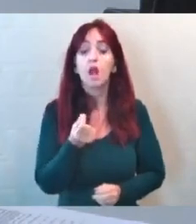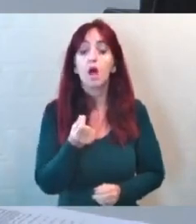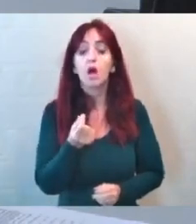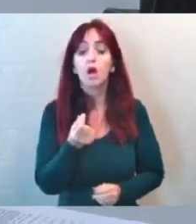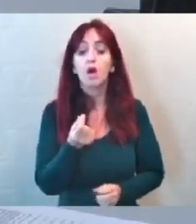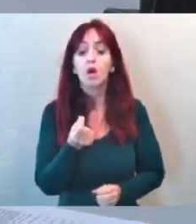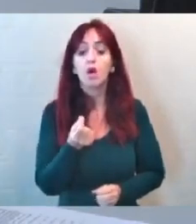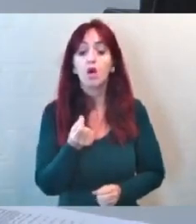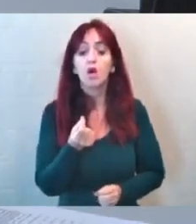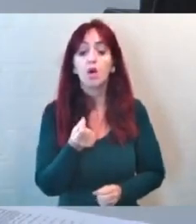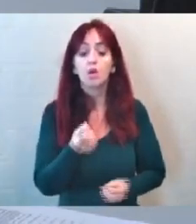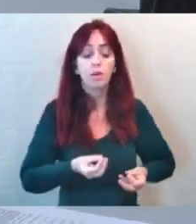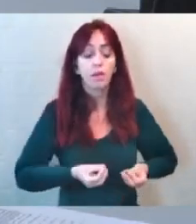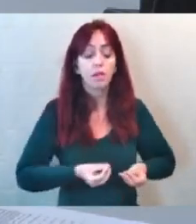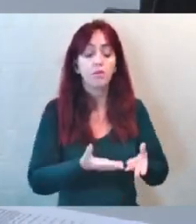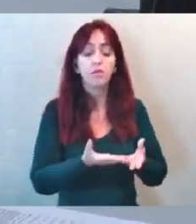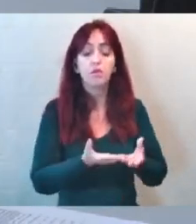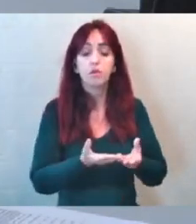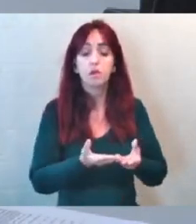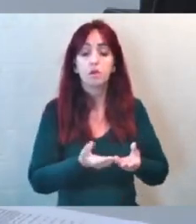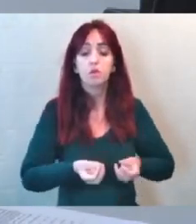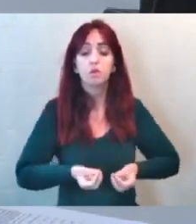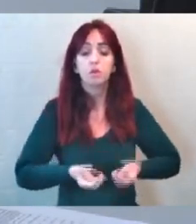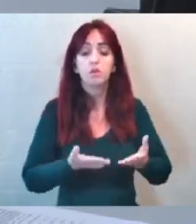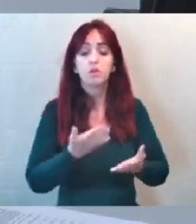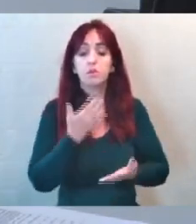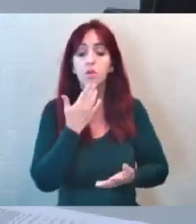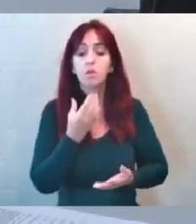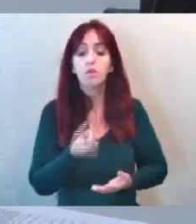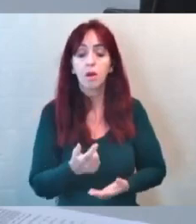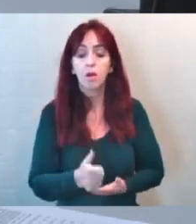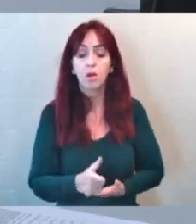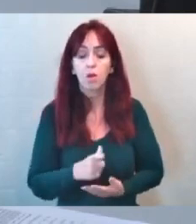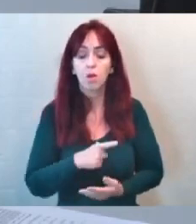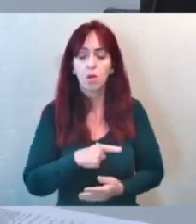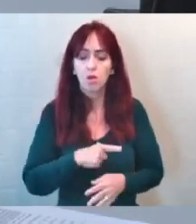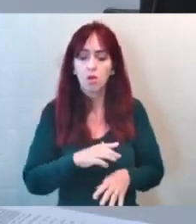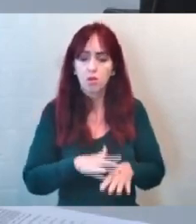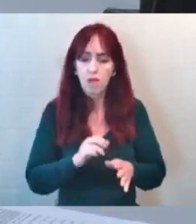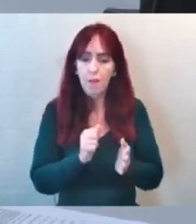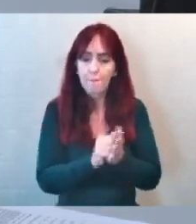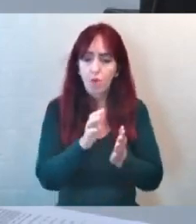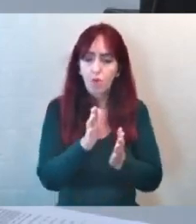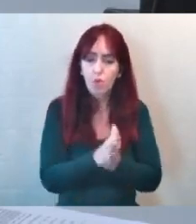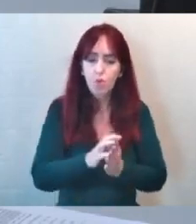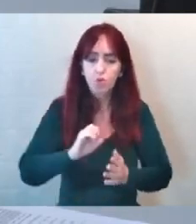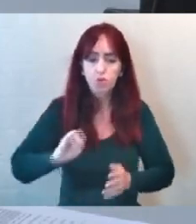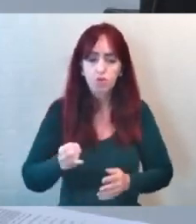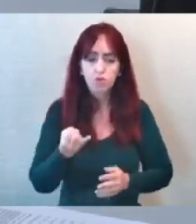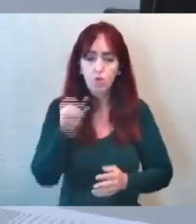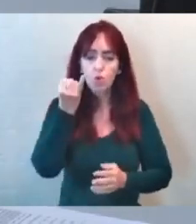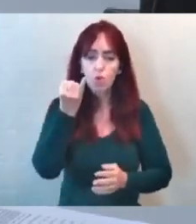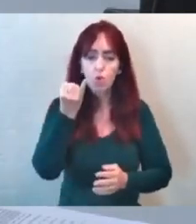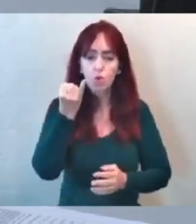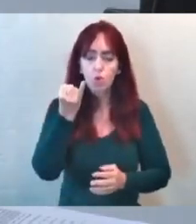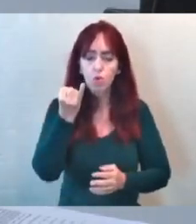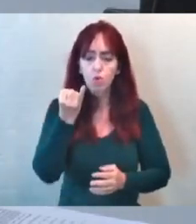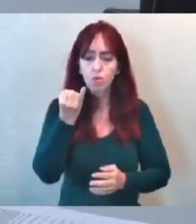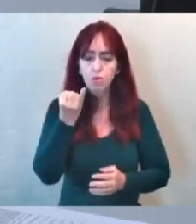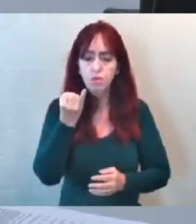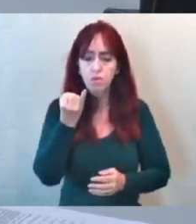total que foi repassado, vocês estão aplicando alguma taxa de multa, de juros ou de correção monetária? E aí isso é